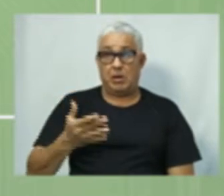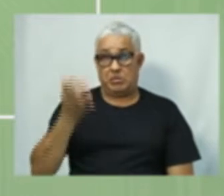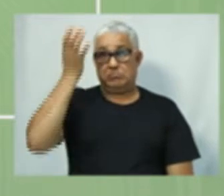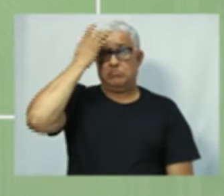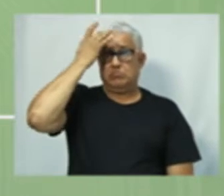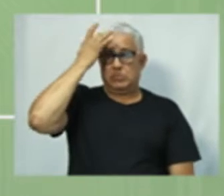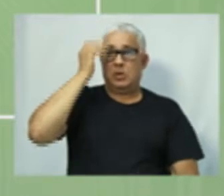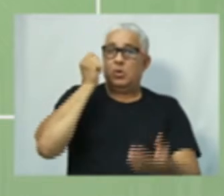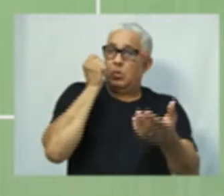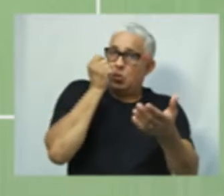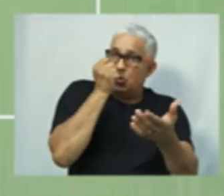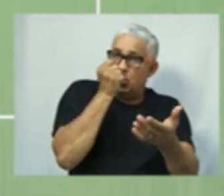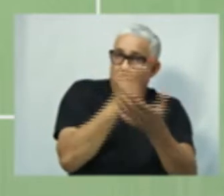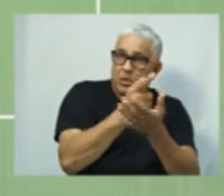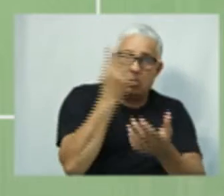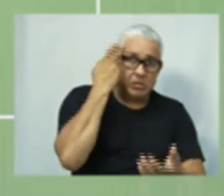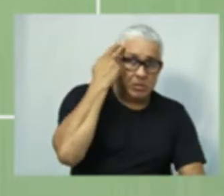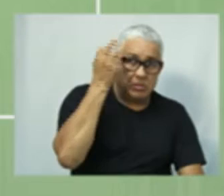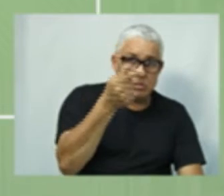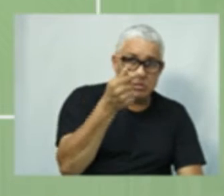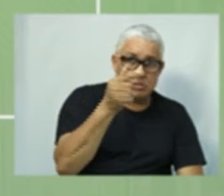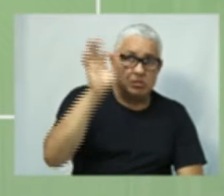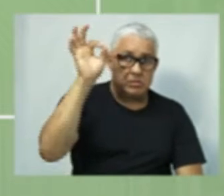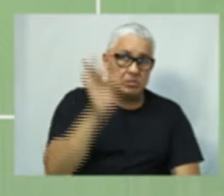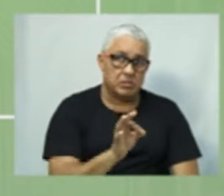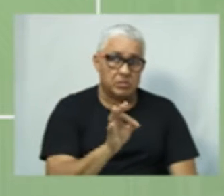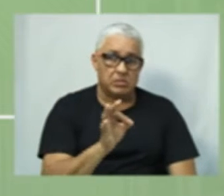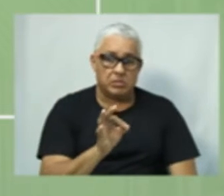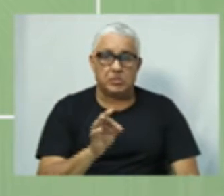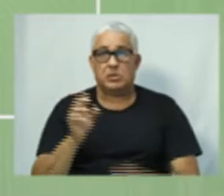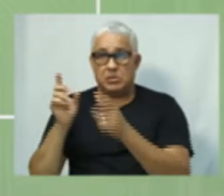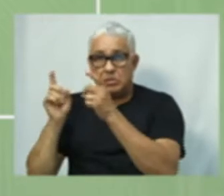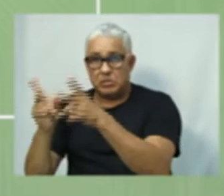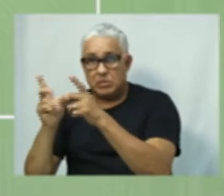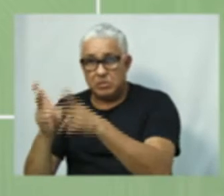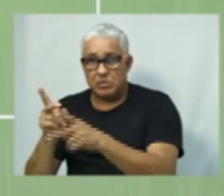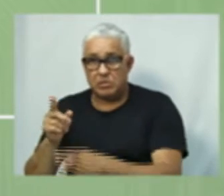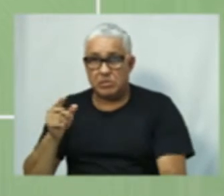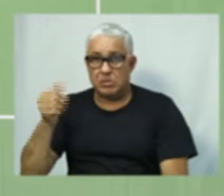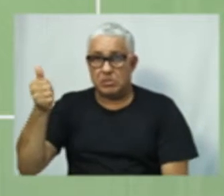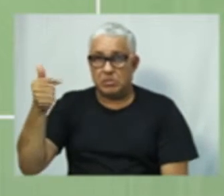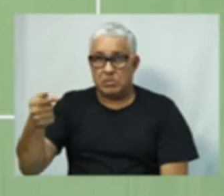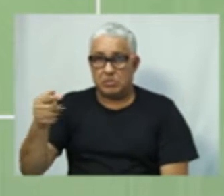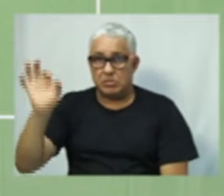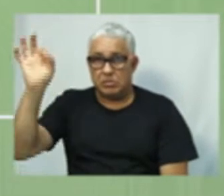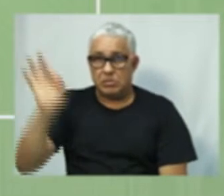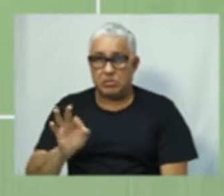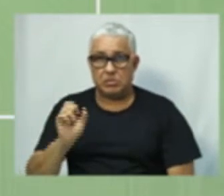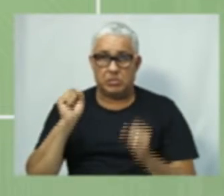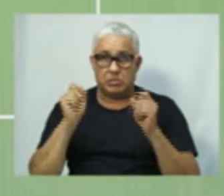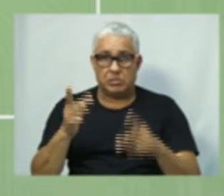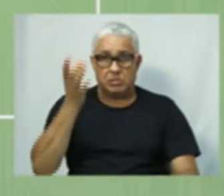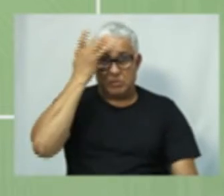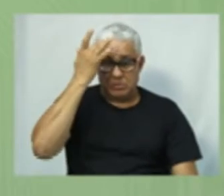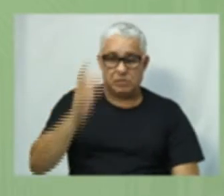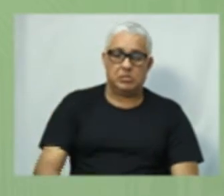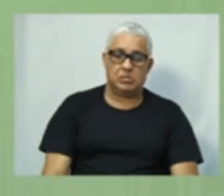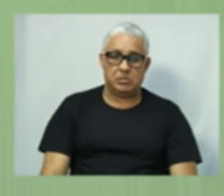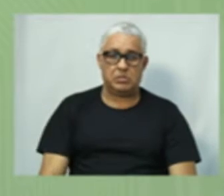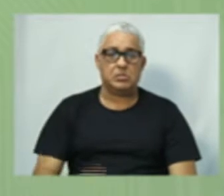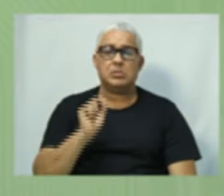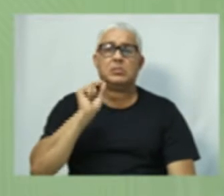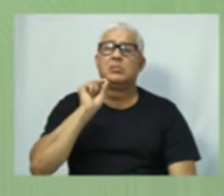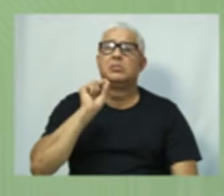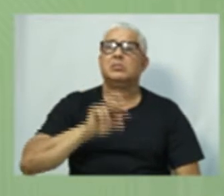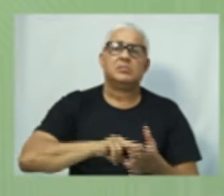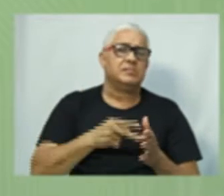na compra, o mais comum é 7% e na venda, 17%. Ok? E o que isso